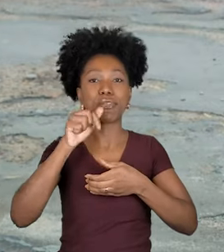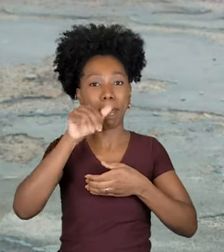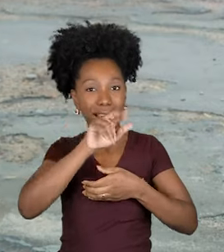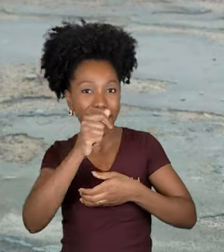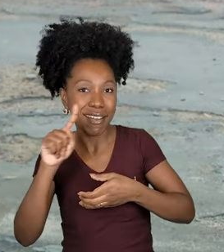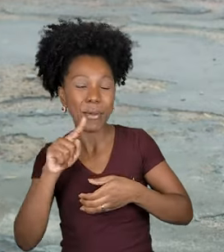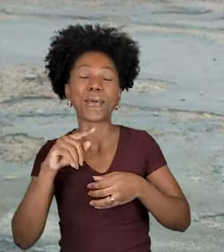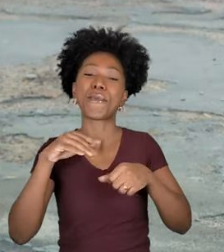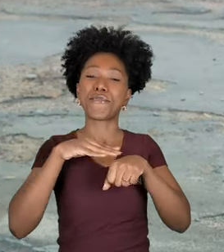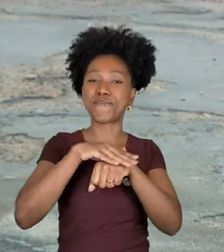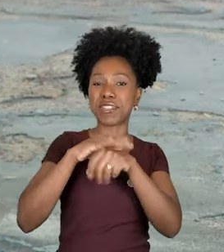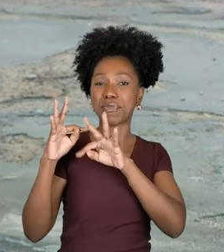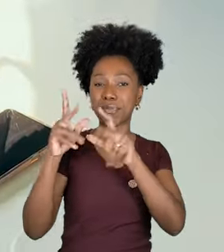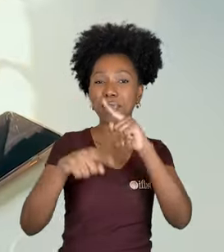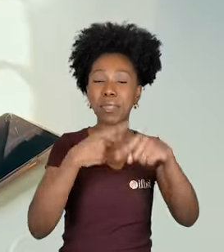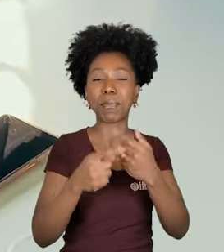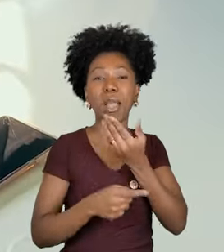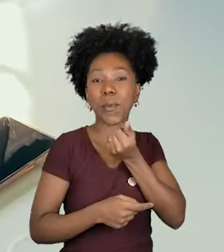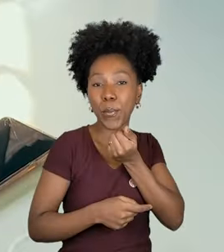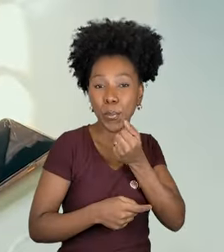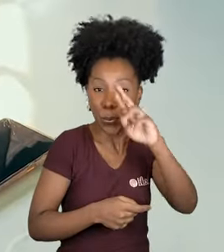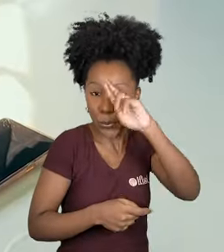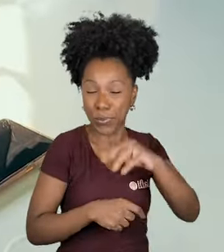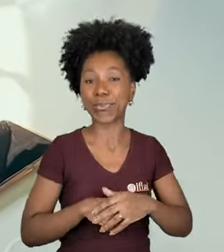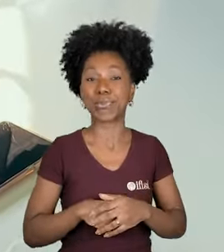né? Depois almoçava.